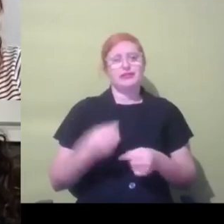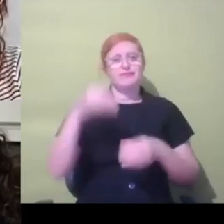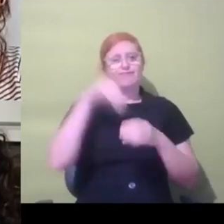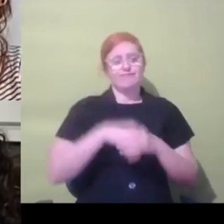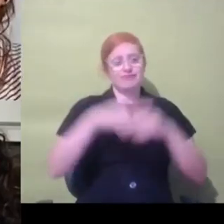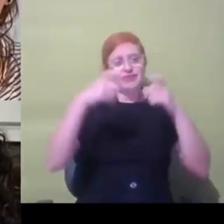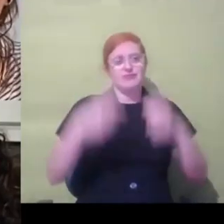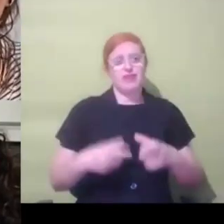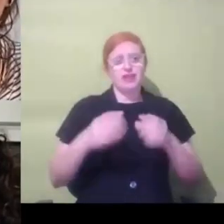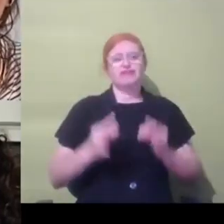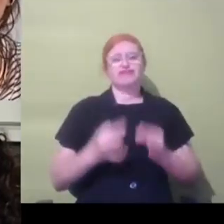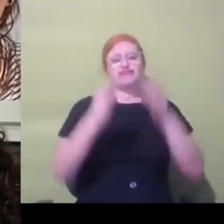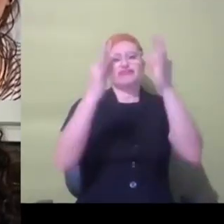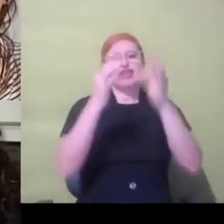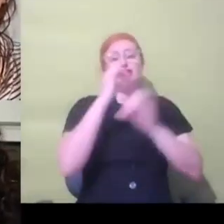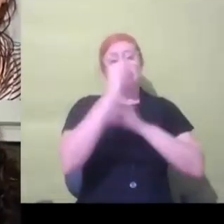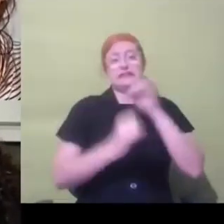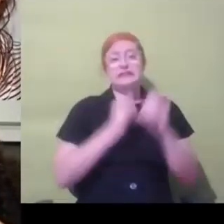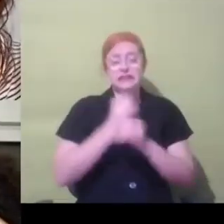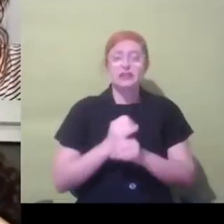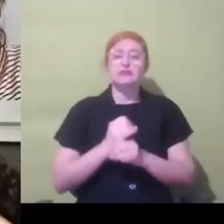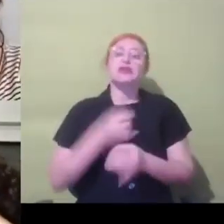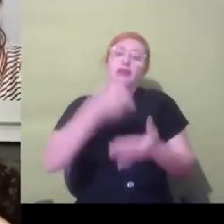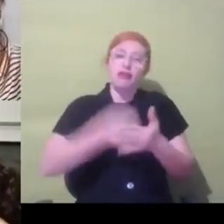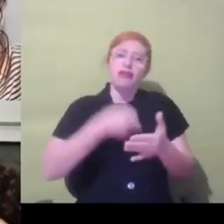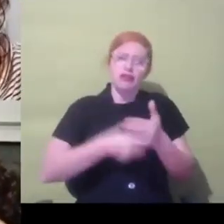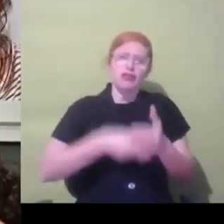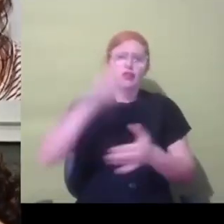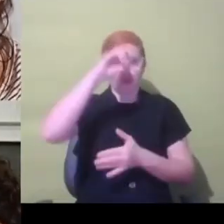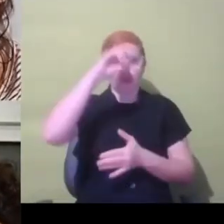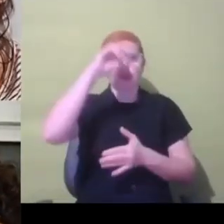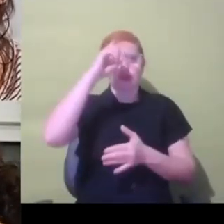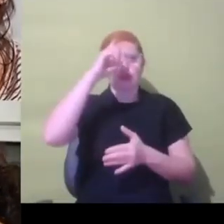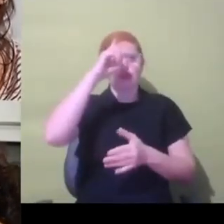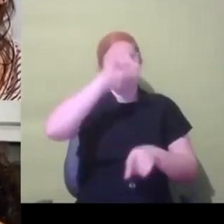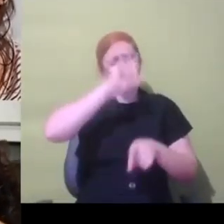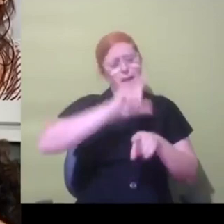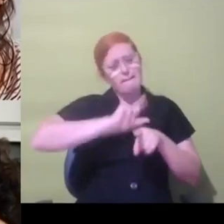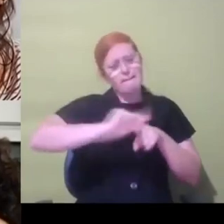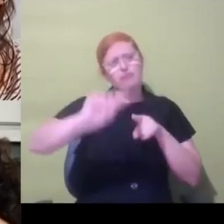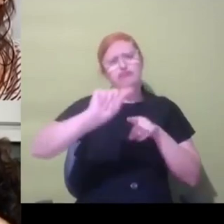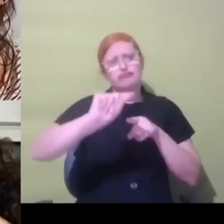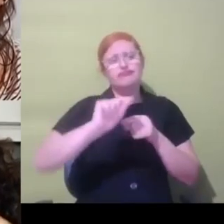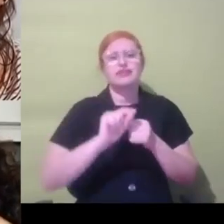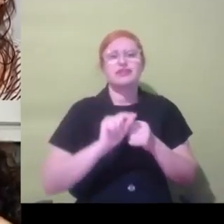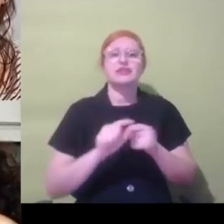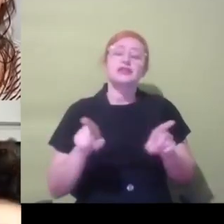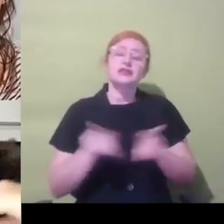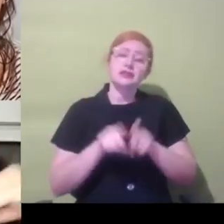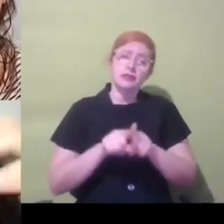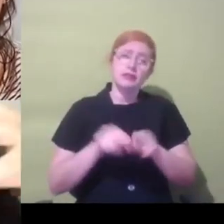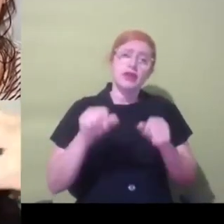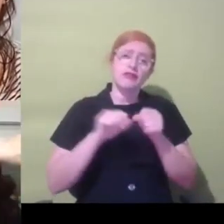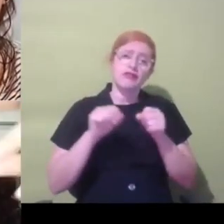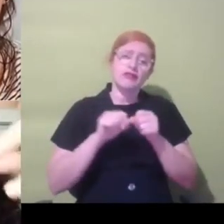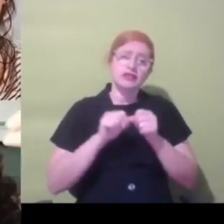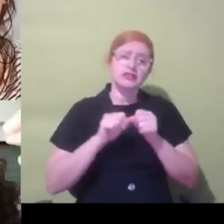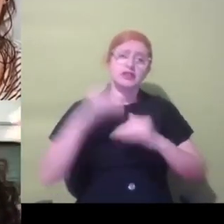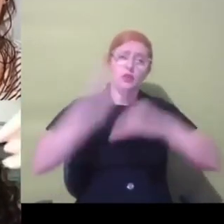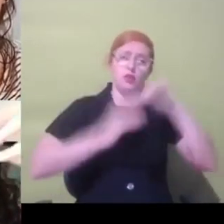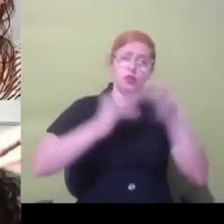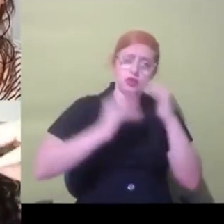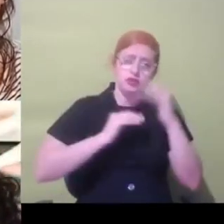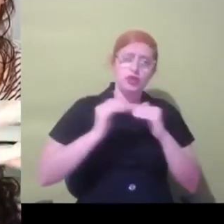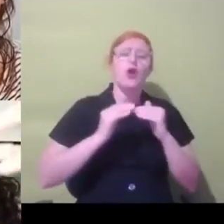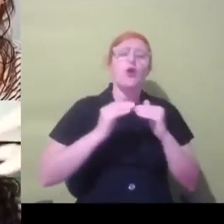digital ainda, de internet, mas que a gente vem tentando a cada dia superar ele, né? E fazer essa